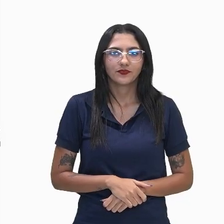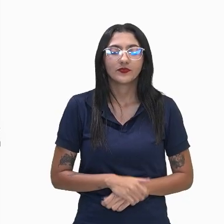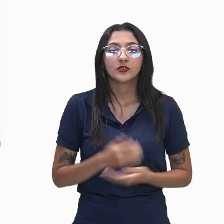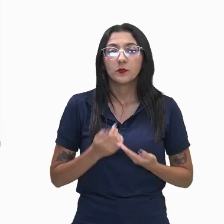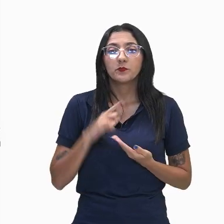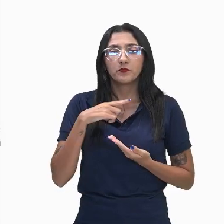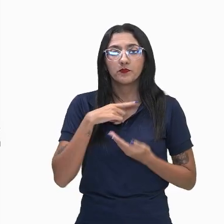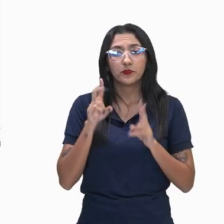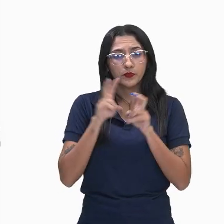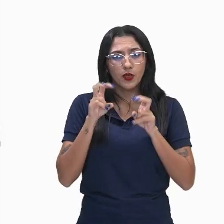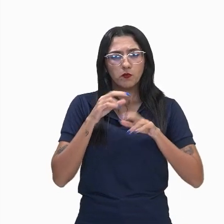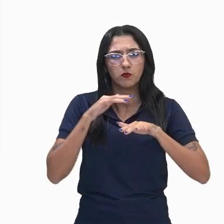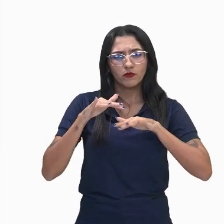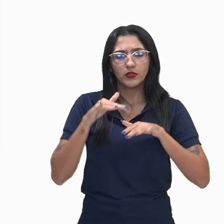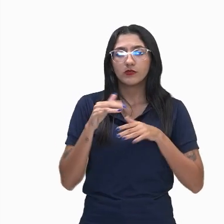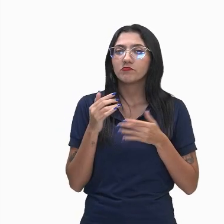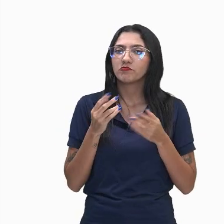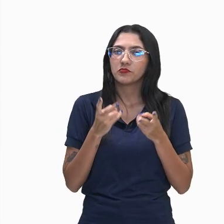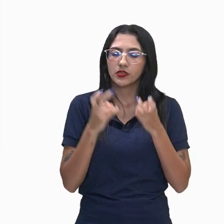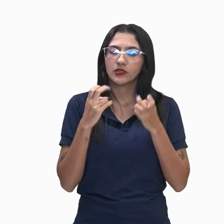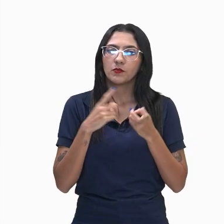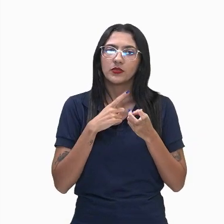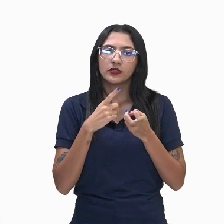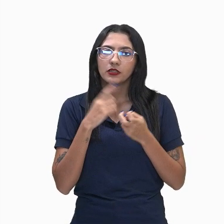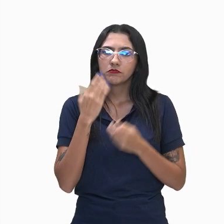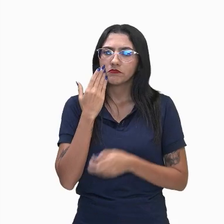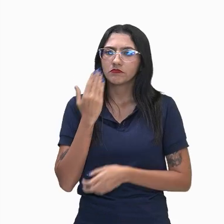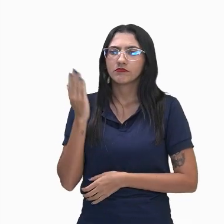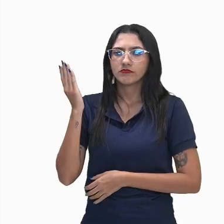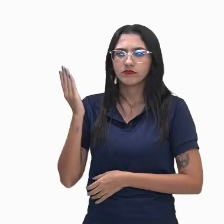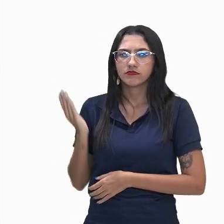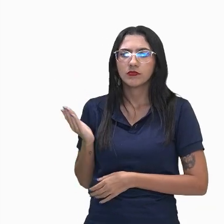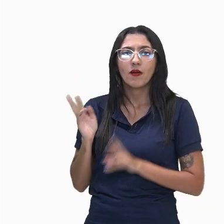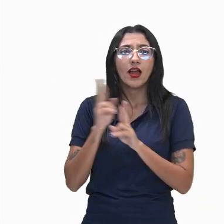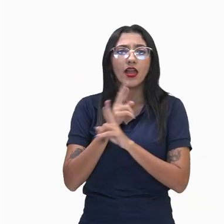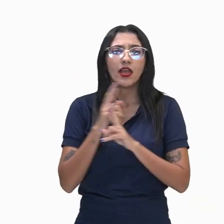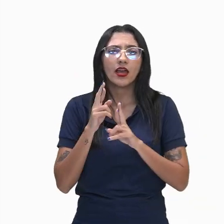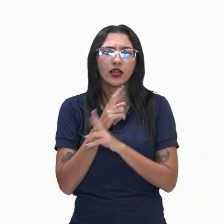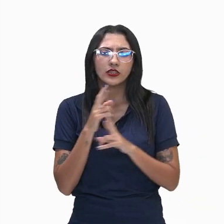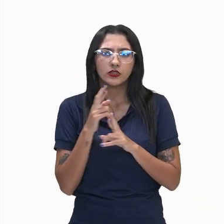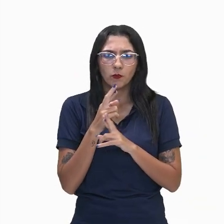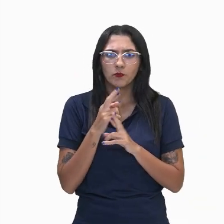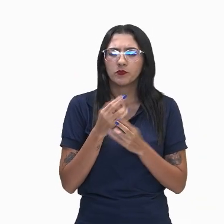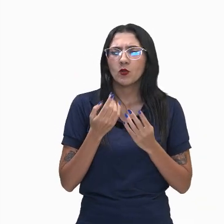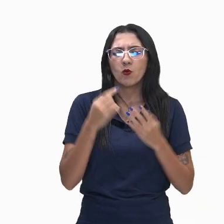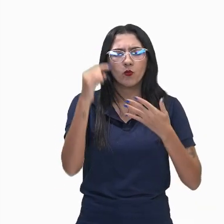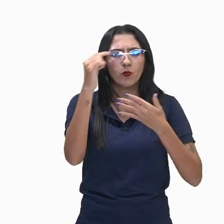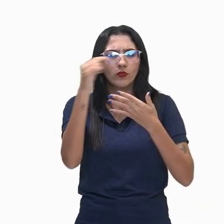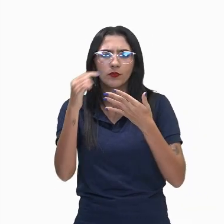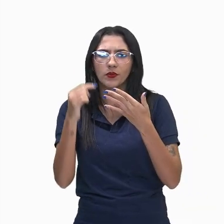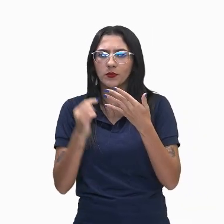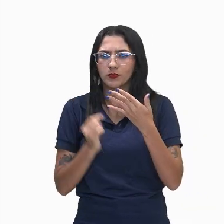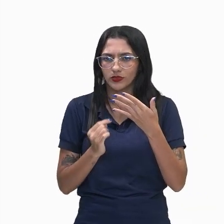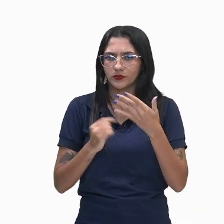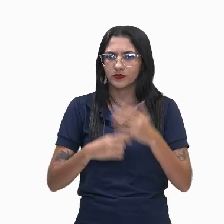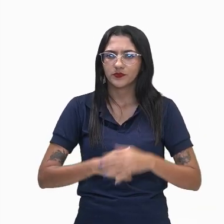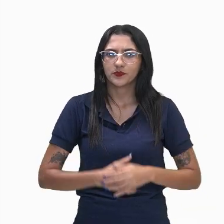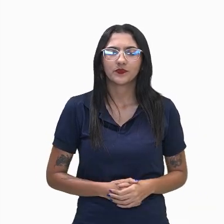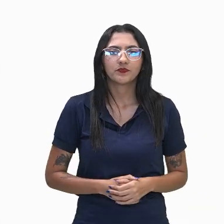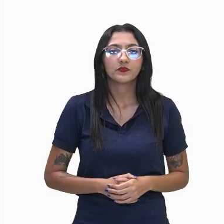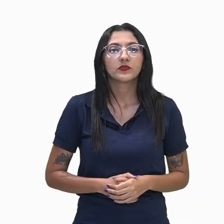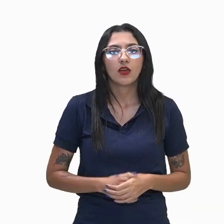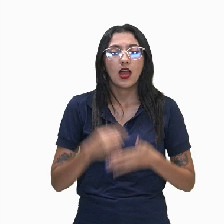vamos perceber que existe aqui uma relação com cada articulação. Olha, para